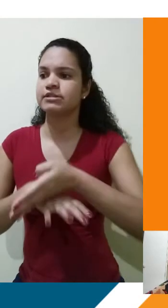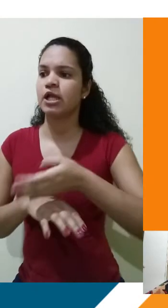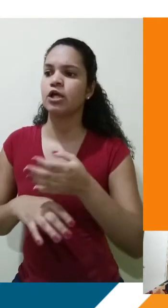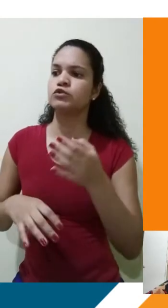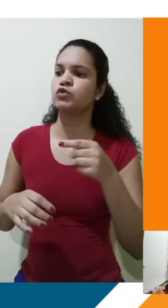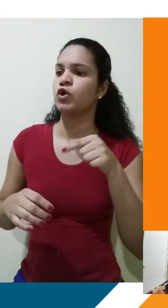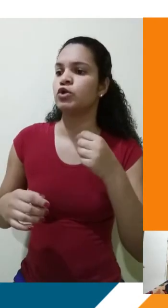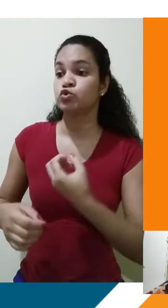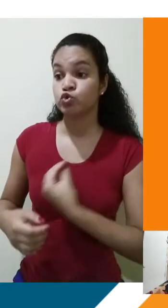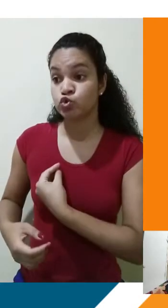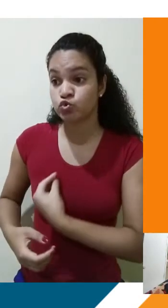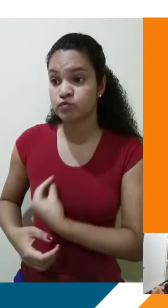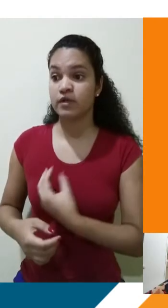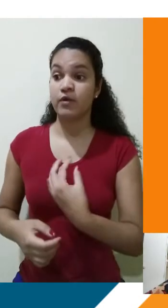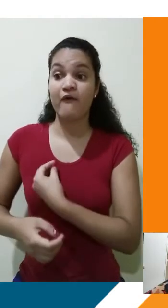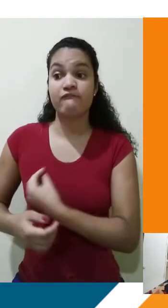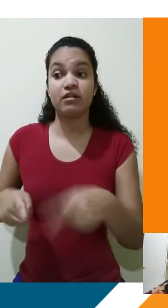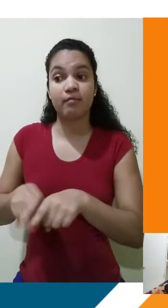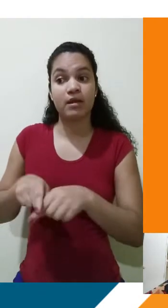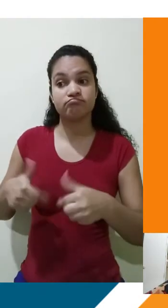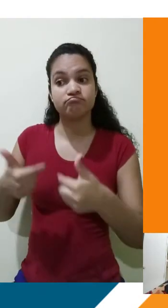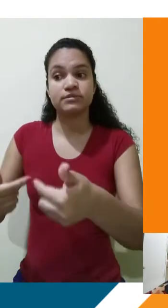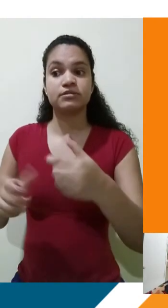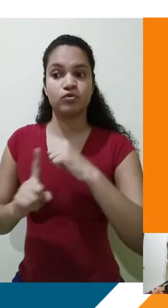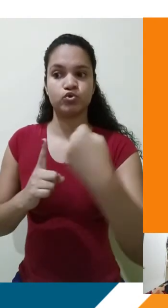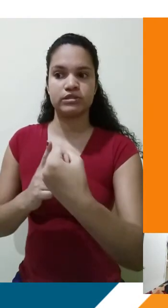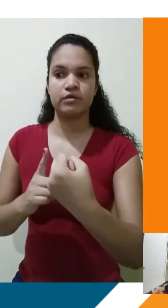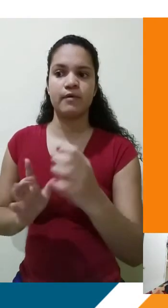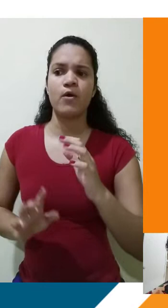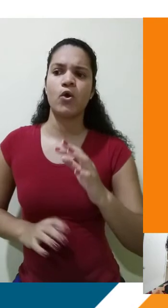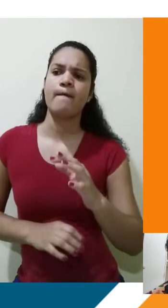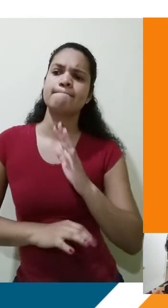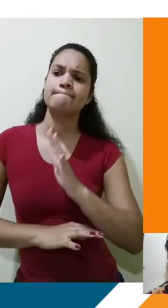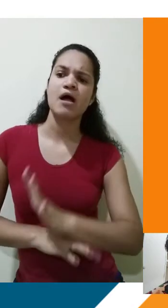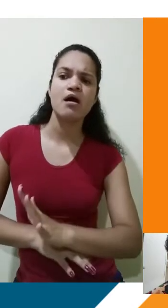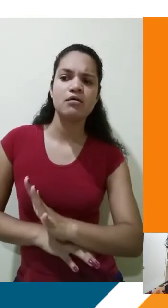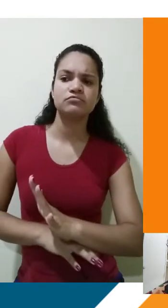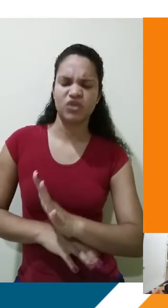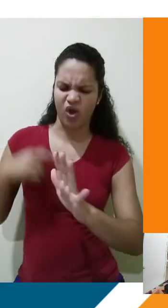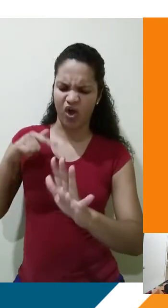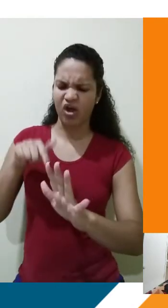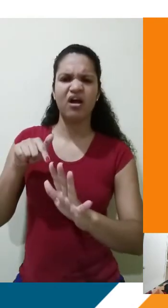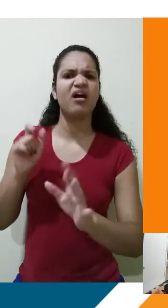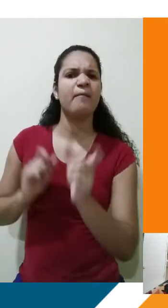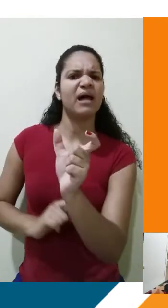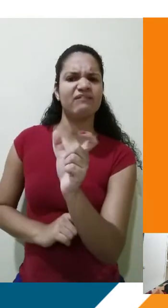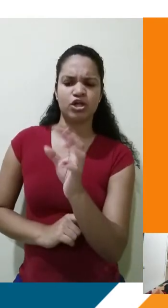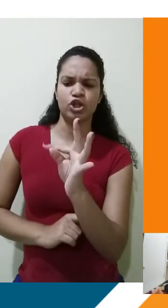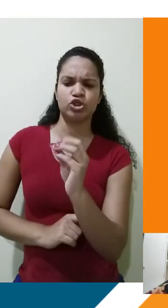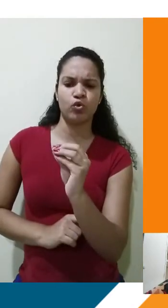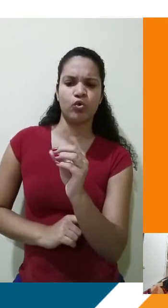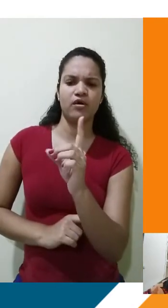suas posições a respeito dos agrotóxicos. Aqui mais uma inadequação coesiva daquele fenômeno que falamos antes. Todavia,